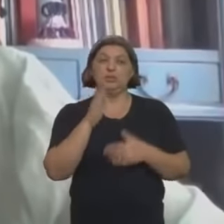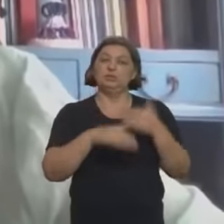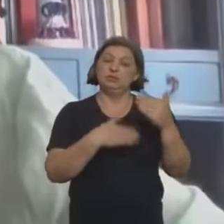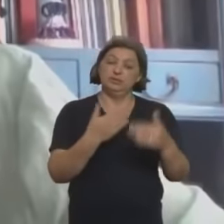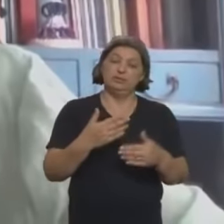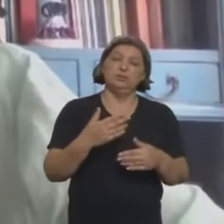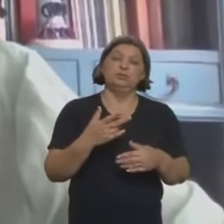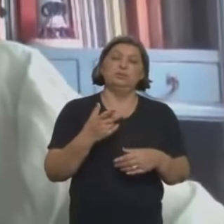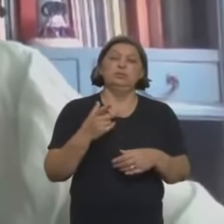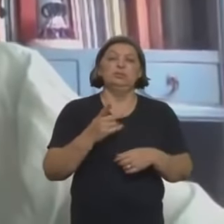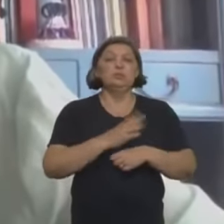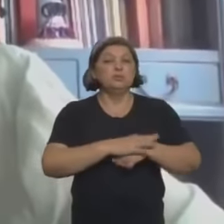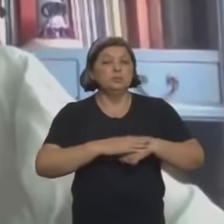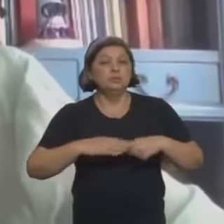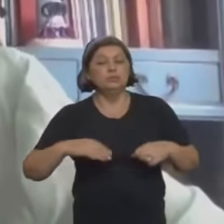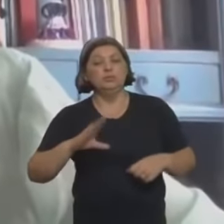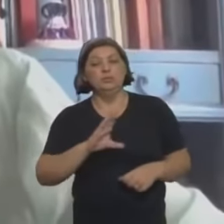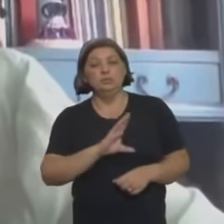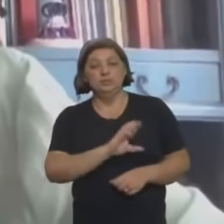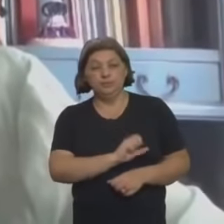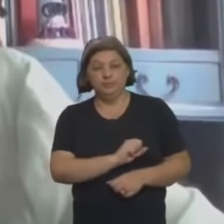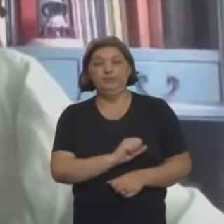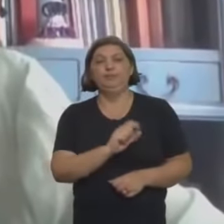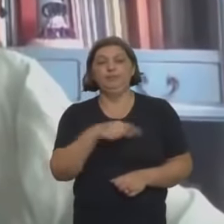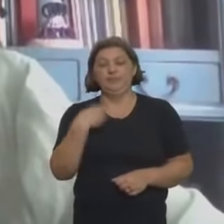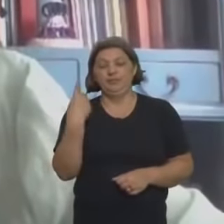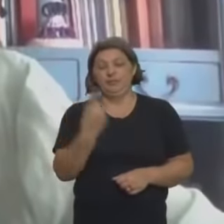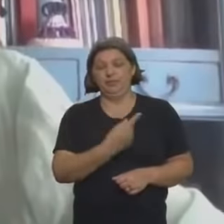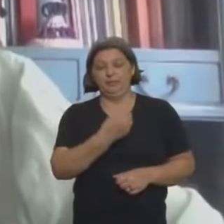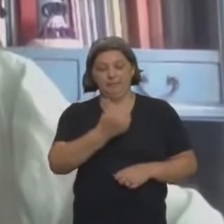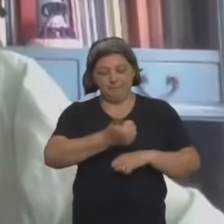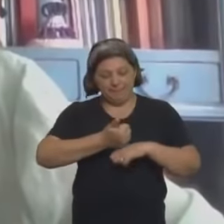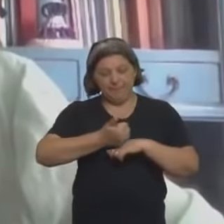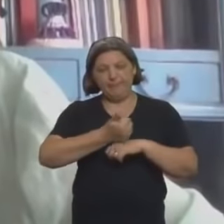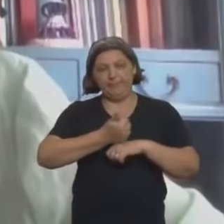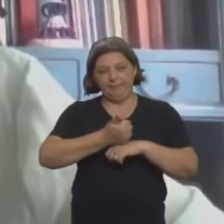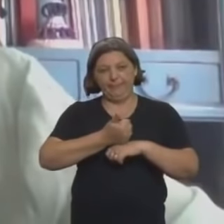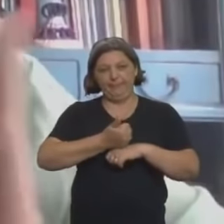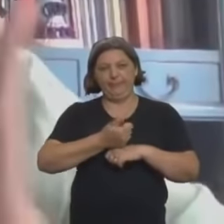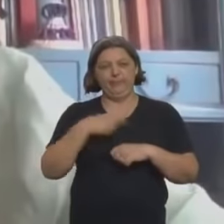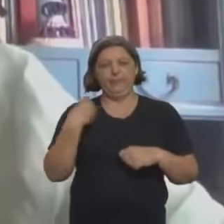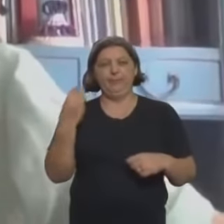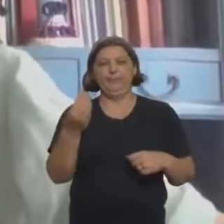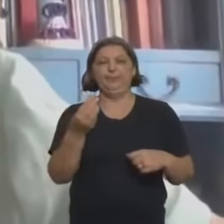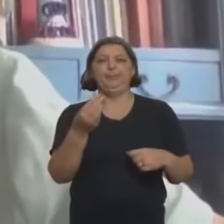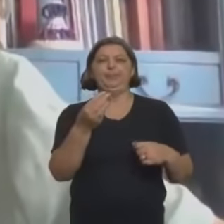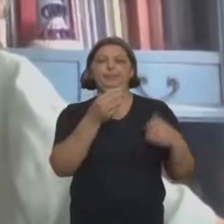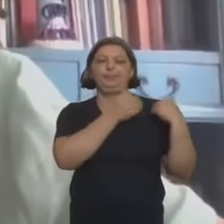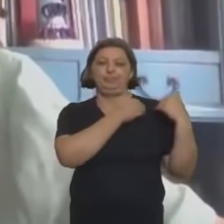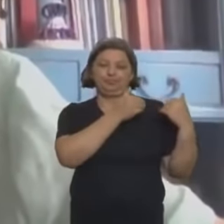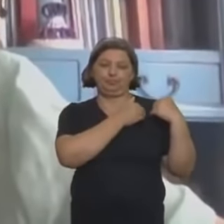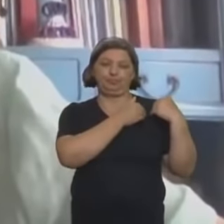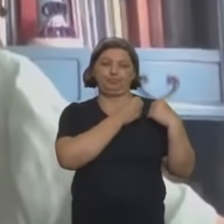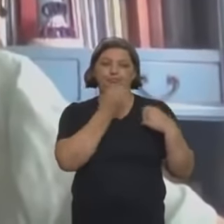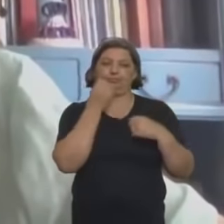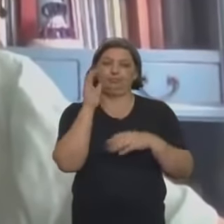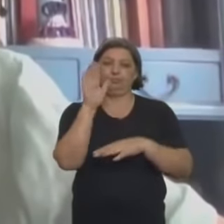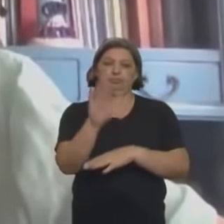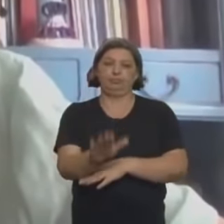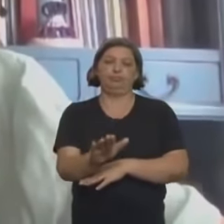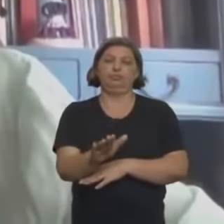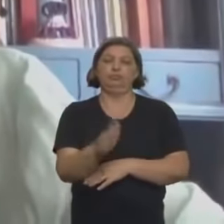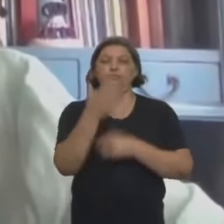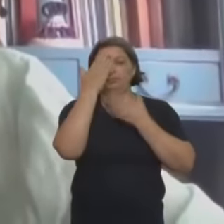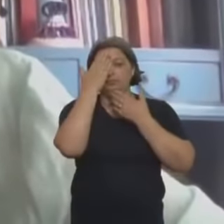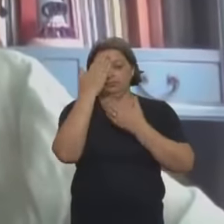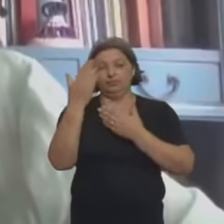muito amor, que é o que a gente tem por essa profissão aí, e como missão. Boa tarde a todos, obrigada pela